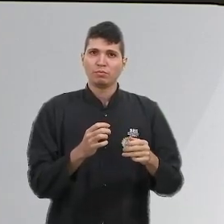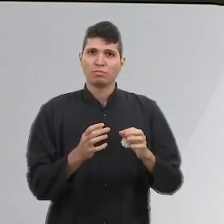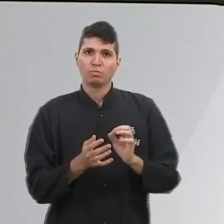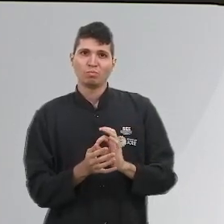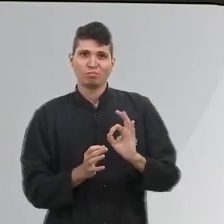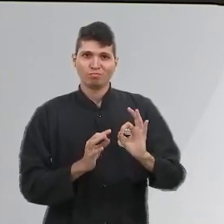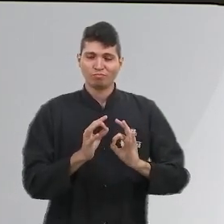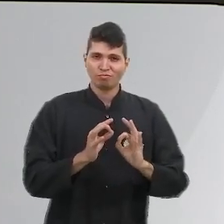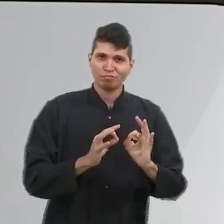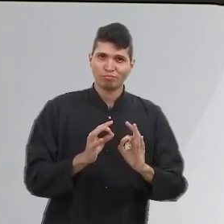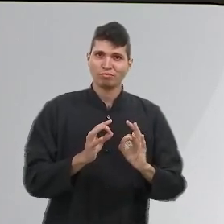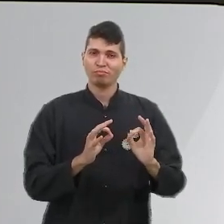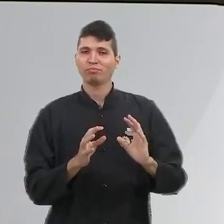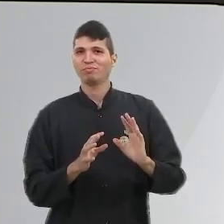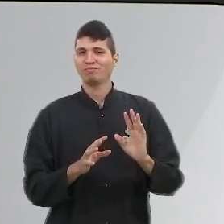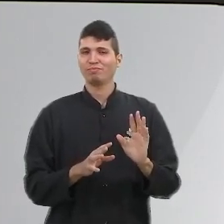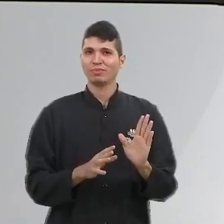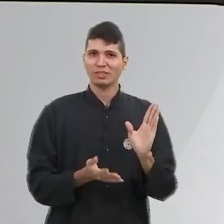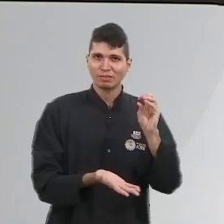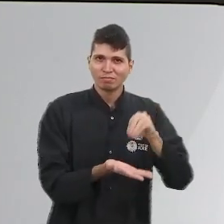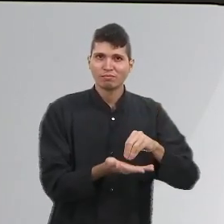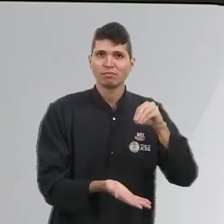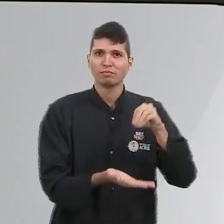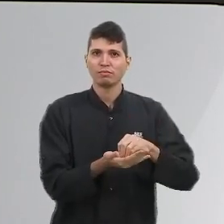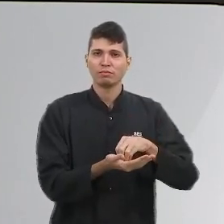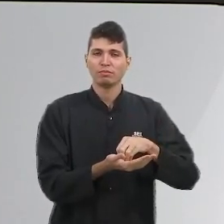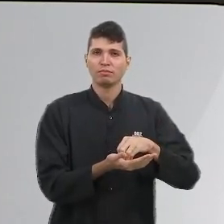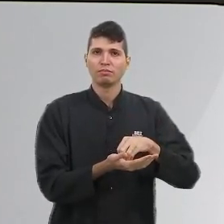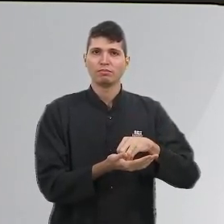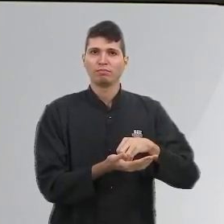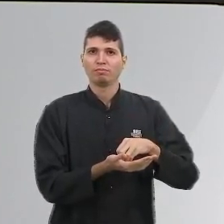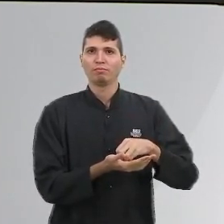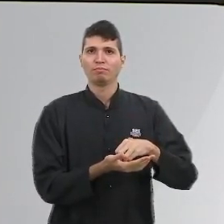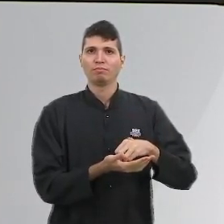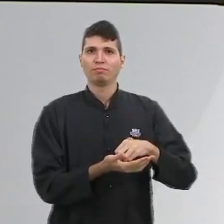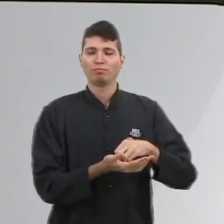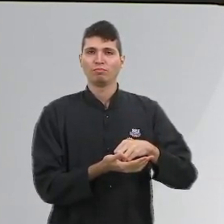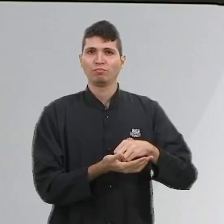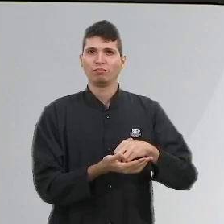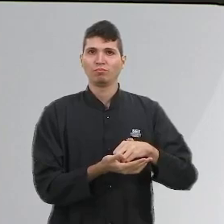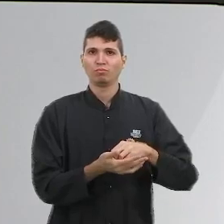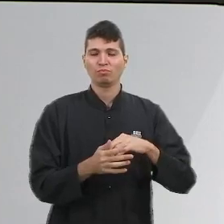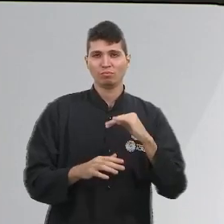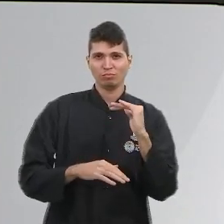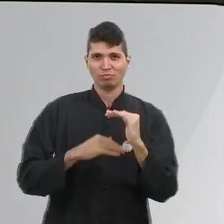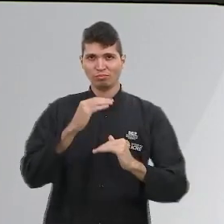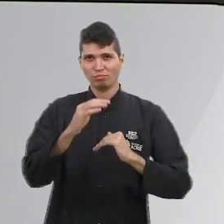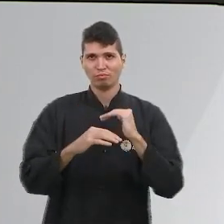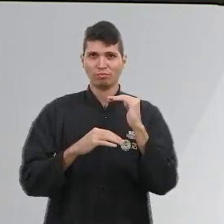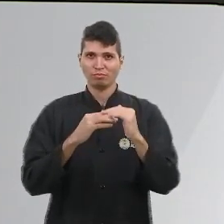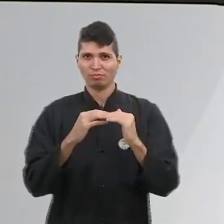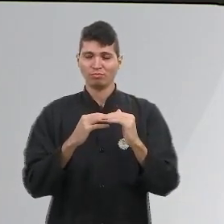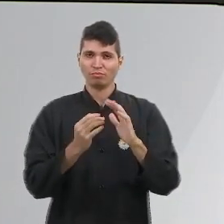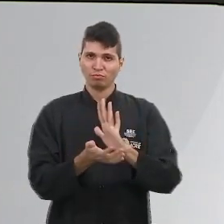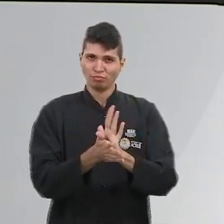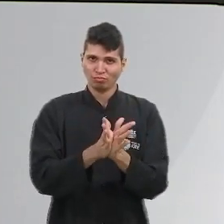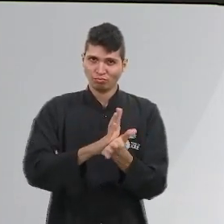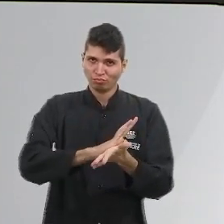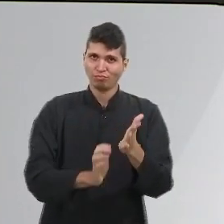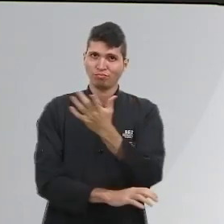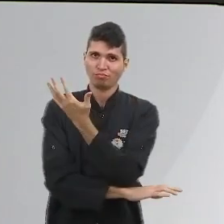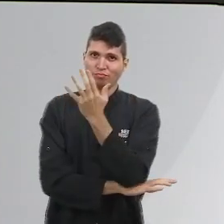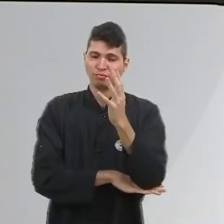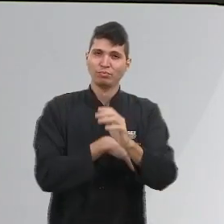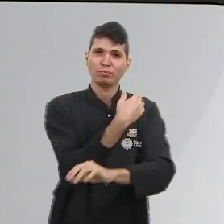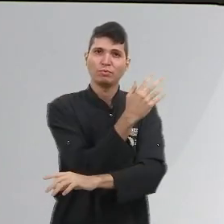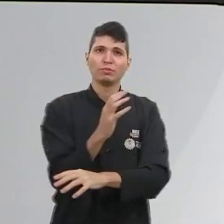um reflorestamento, por exemplo. Então, nós temos ali um processo de desmatamento também sendo